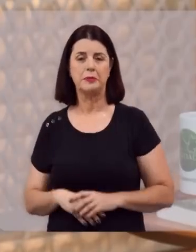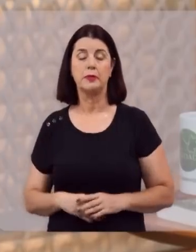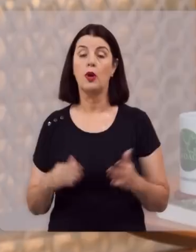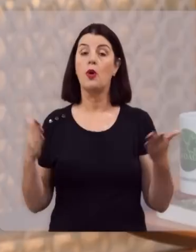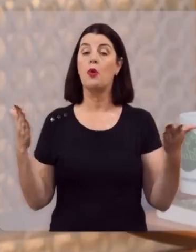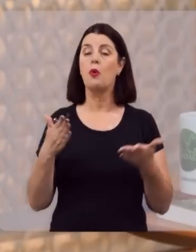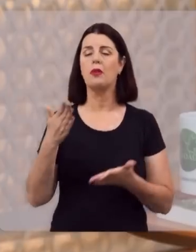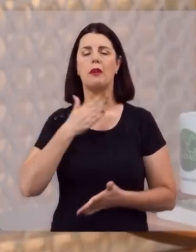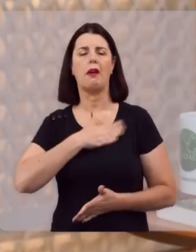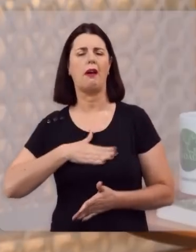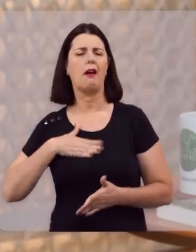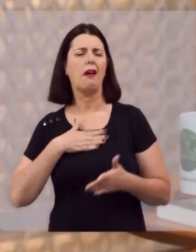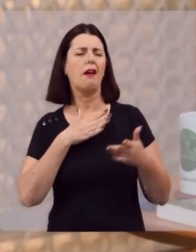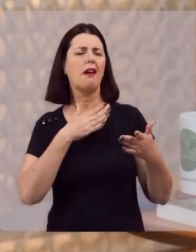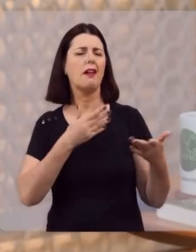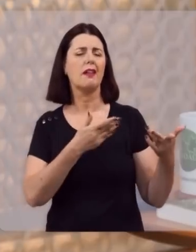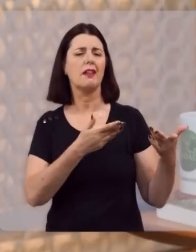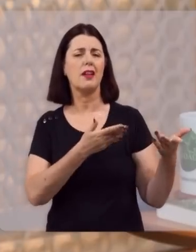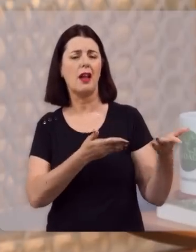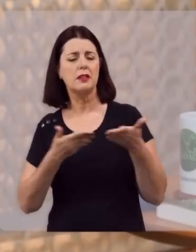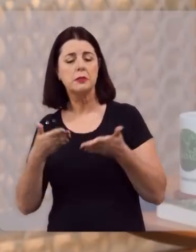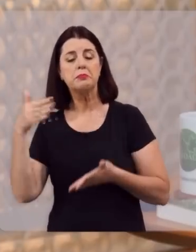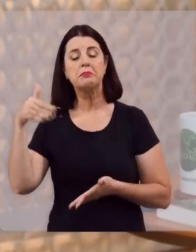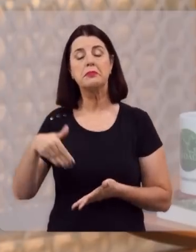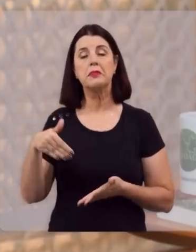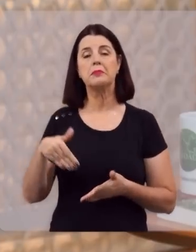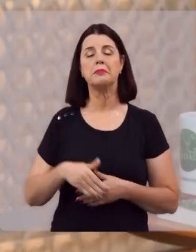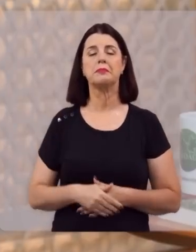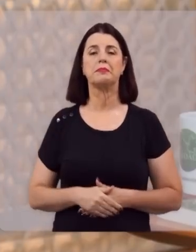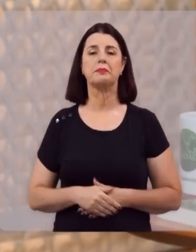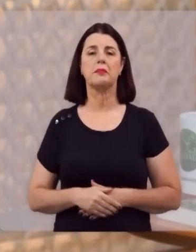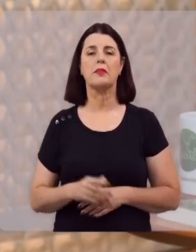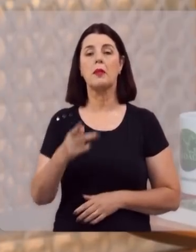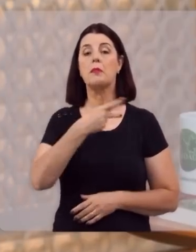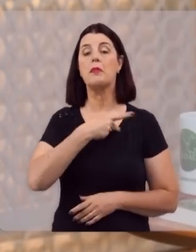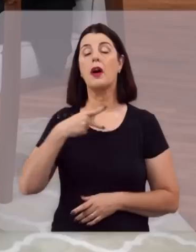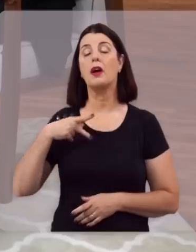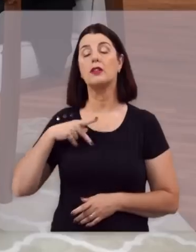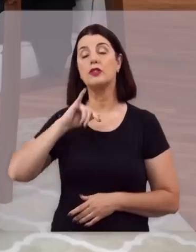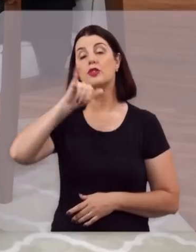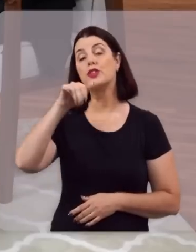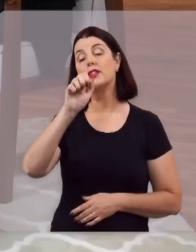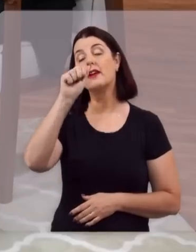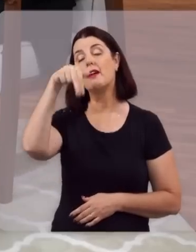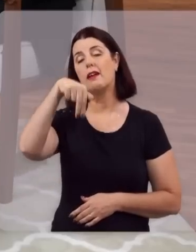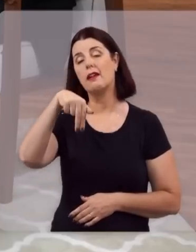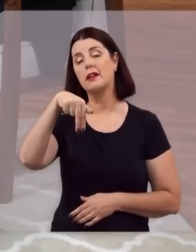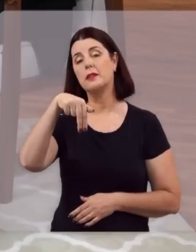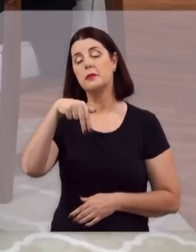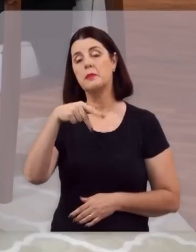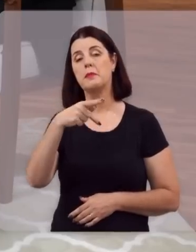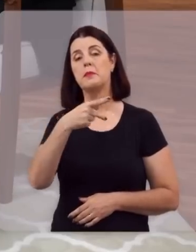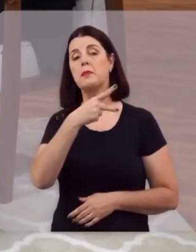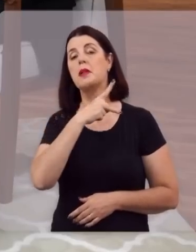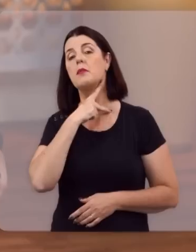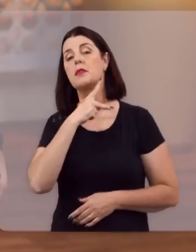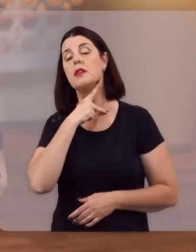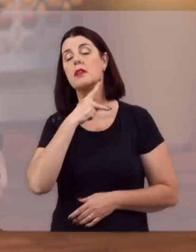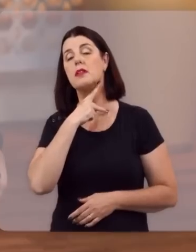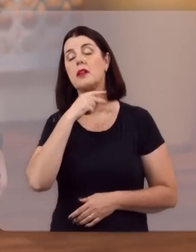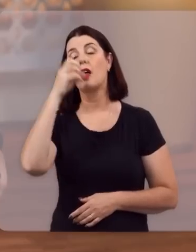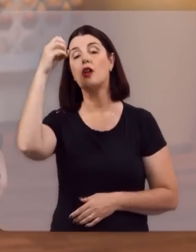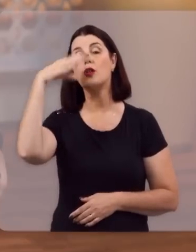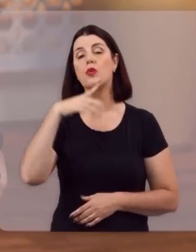E hoje eu tenho a alegria e o privilégio de receber aqui nos nossos estúdios pastor Jean Chagas, pastor da Igreja